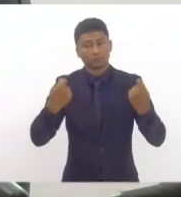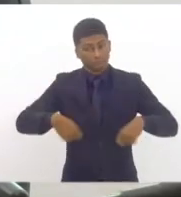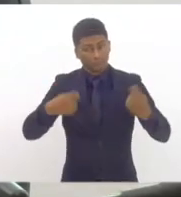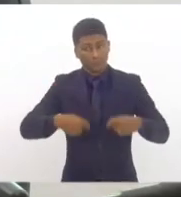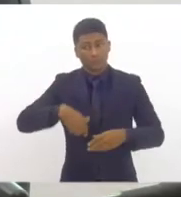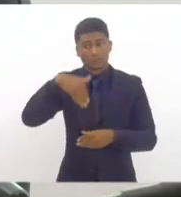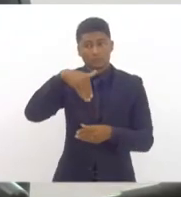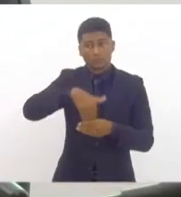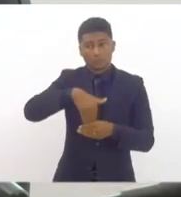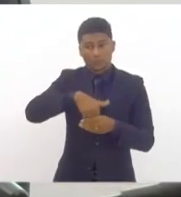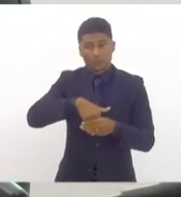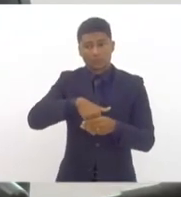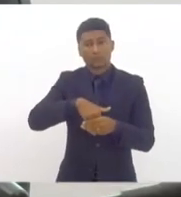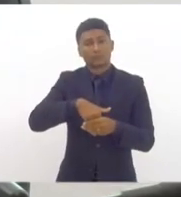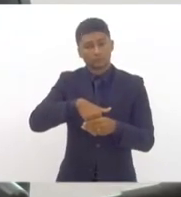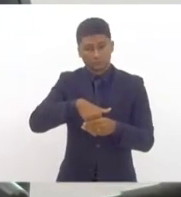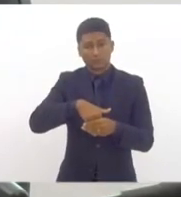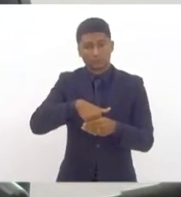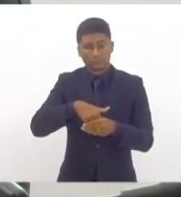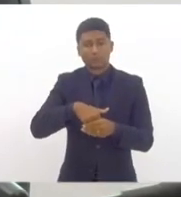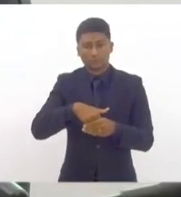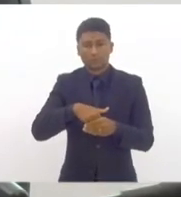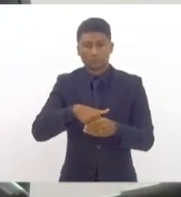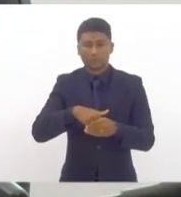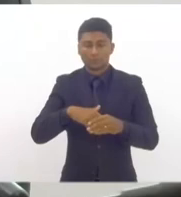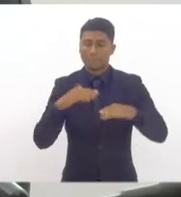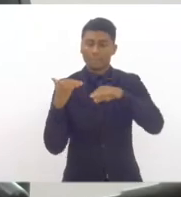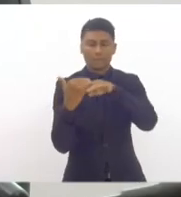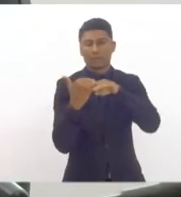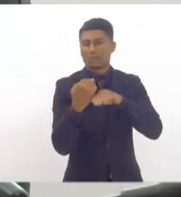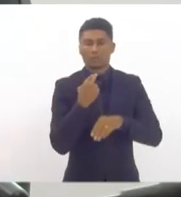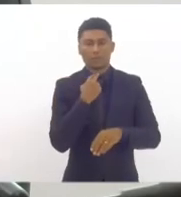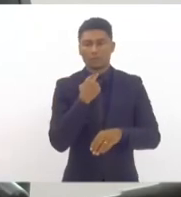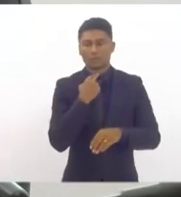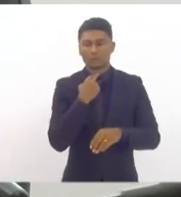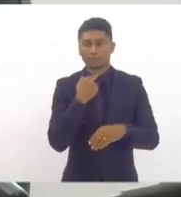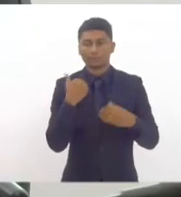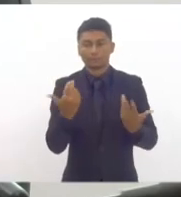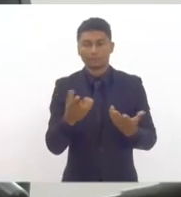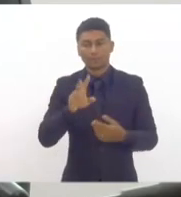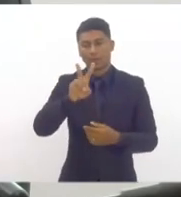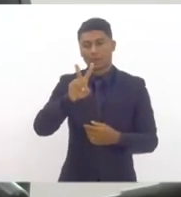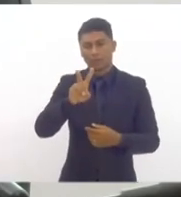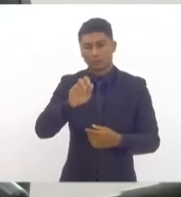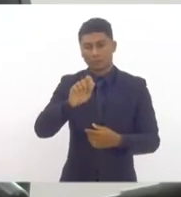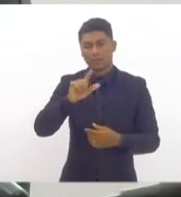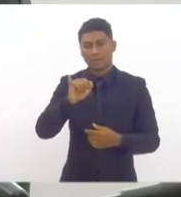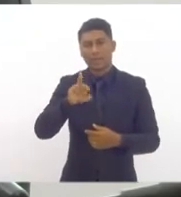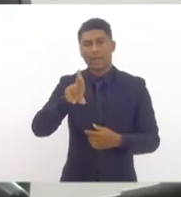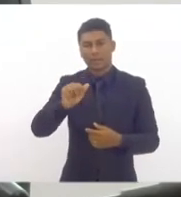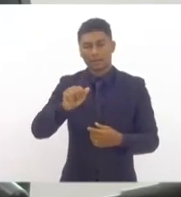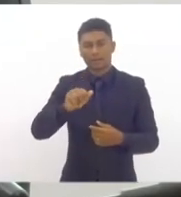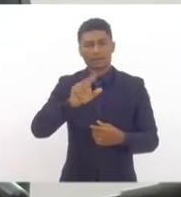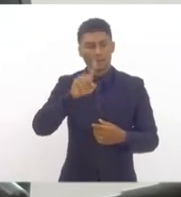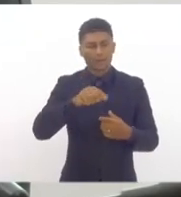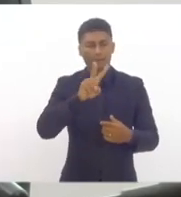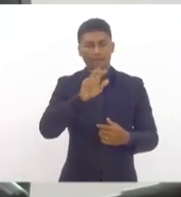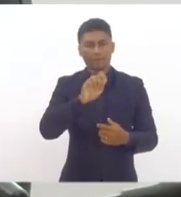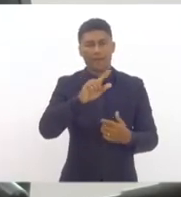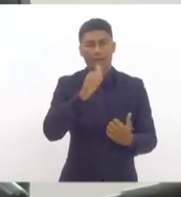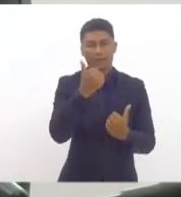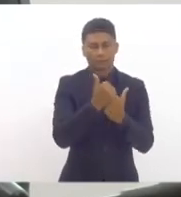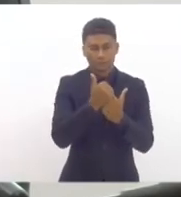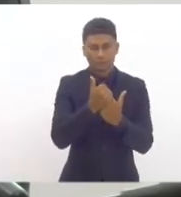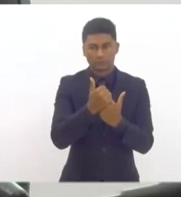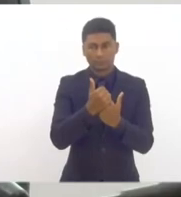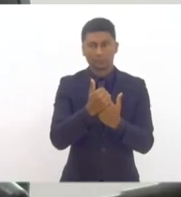desempate. Lembrando que a Valéria, por ser da reserva de vagas, ela será